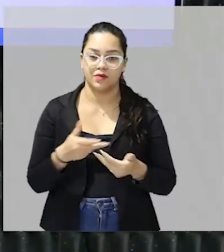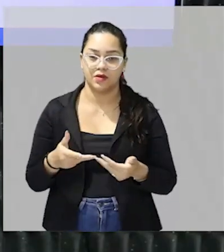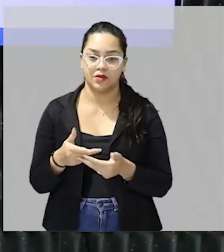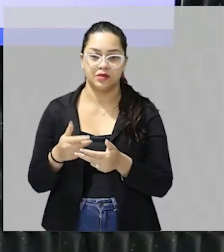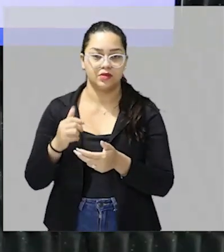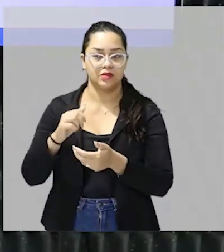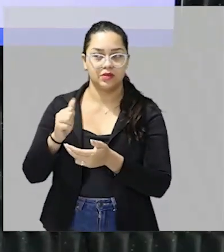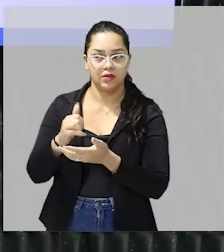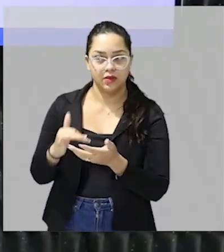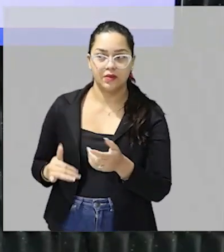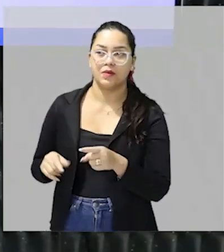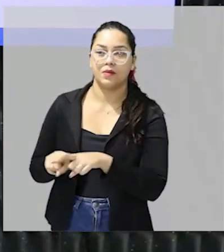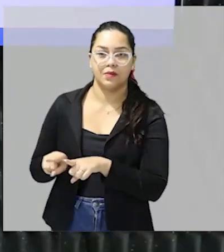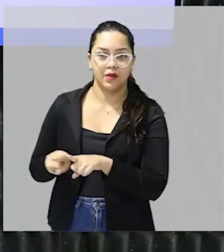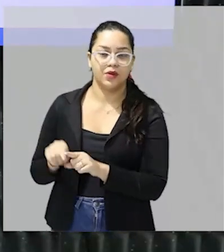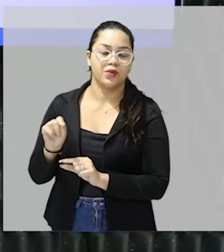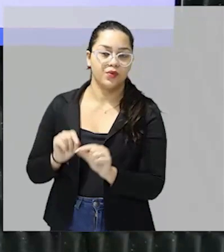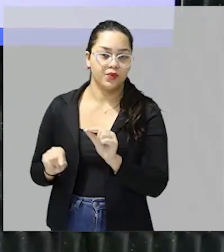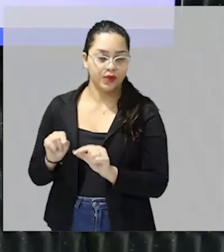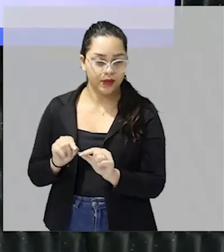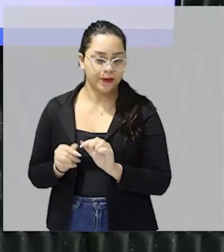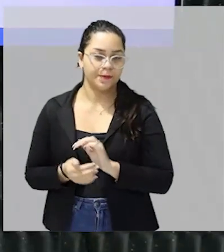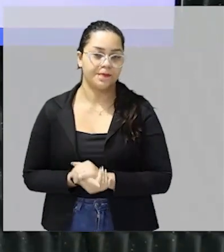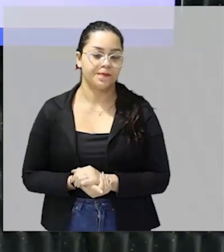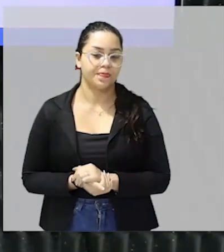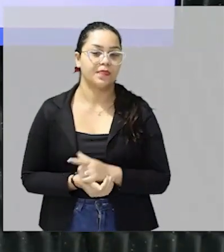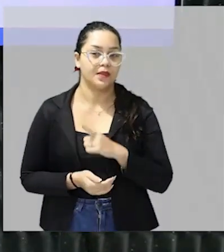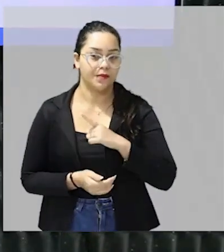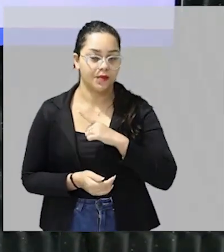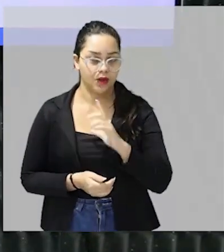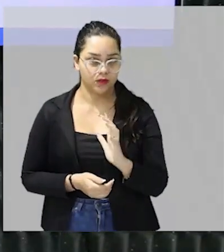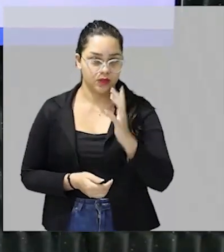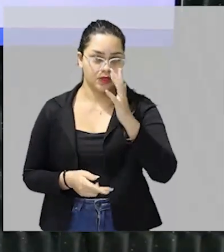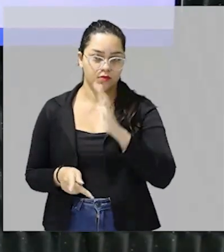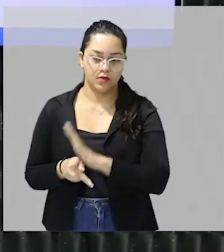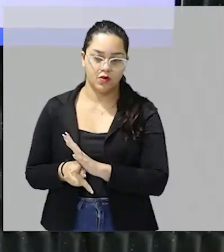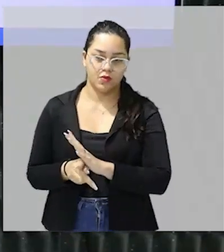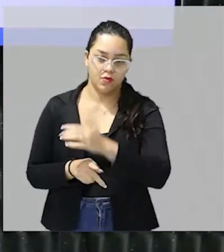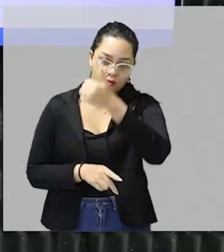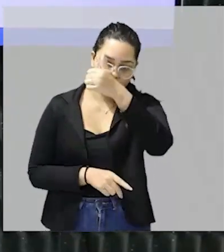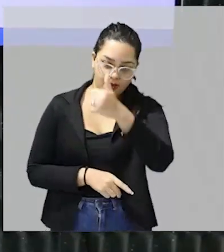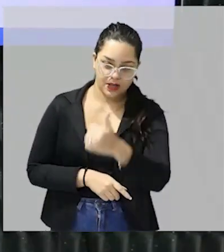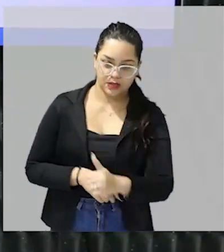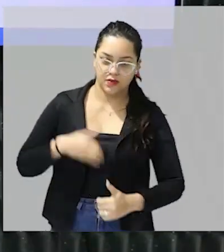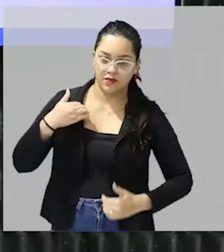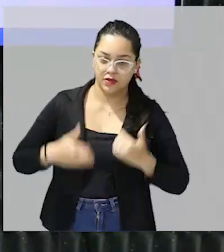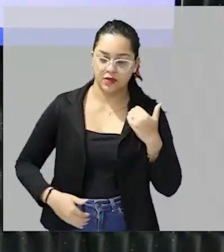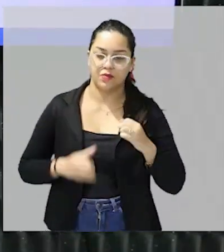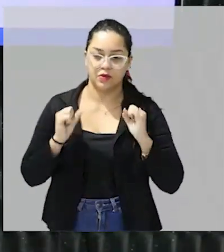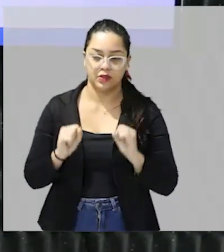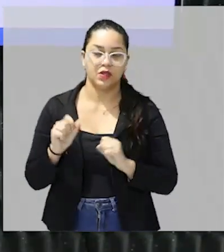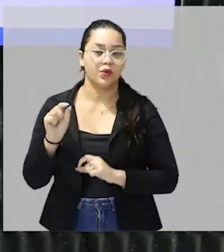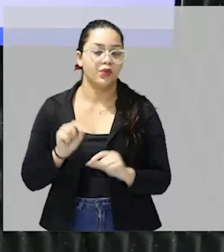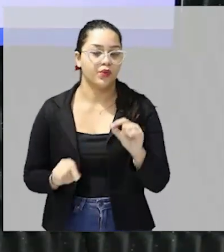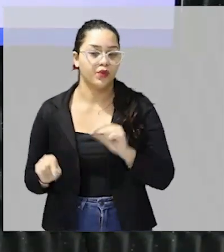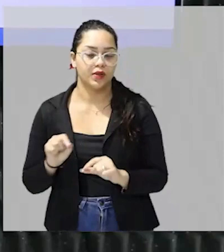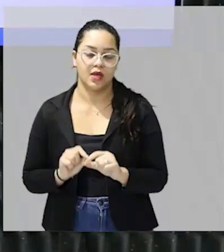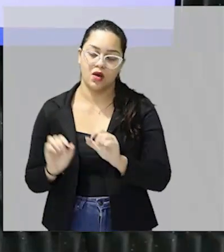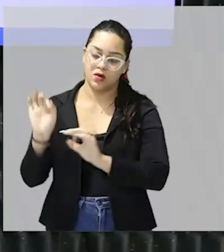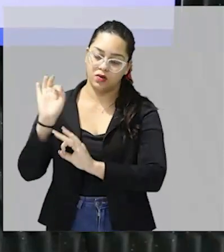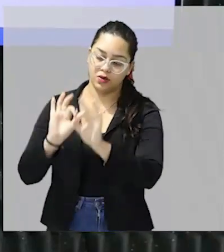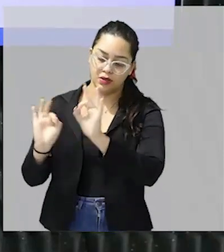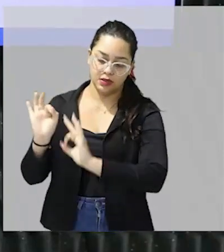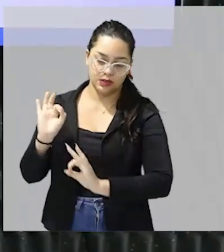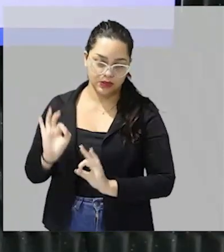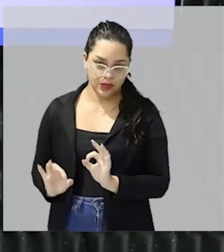de exames. O profissional de educação física, ele realiza uma avaliação física para aí sim ele